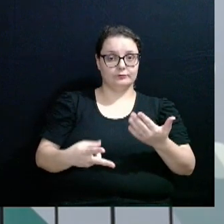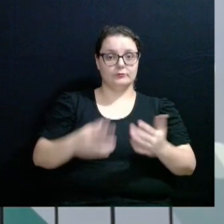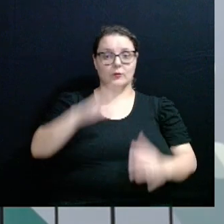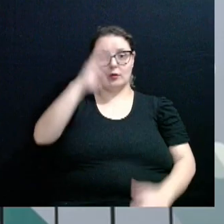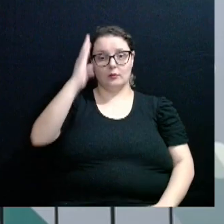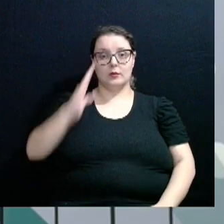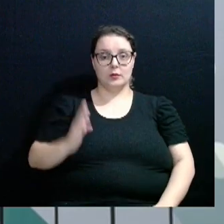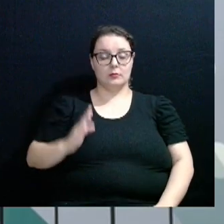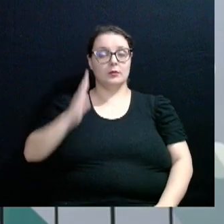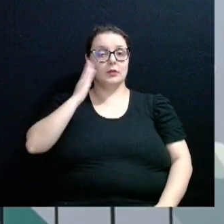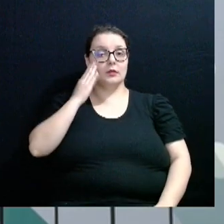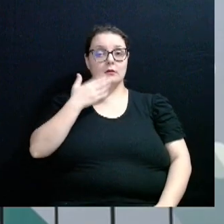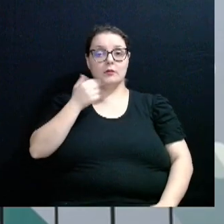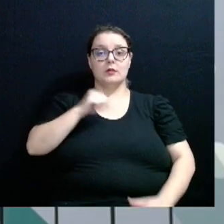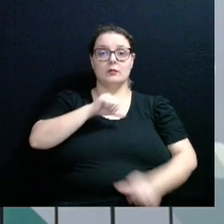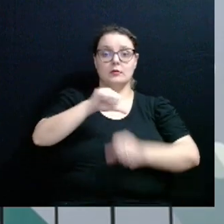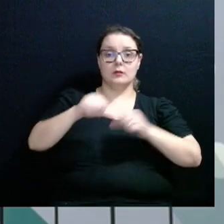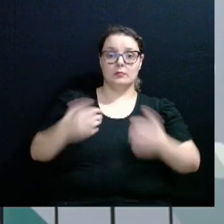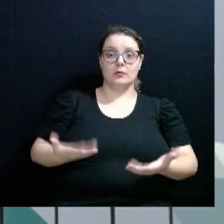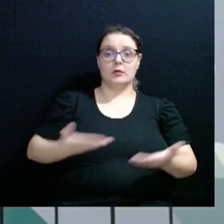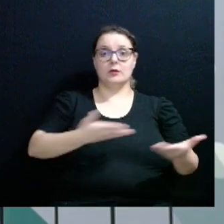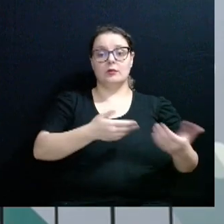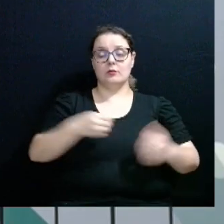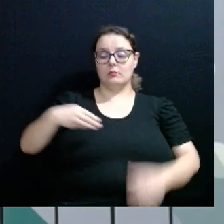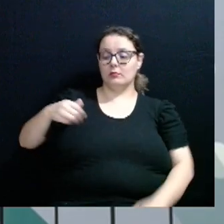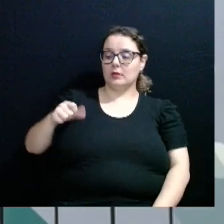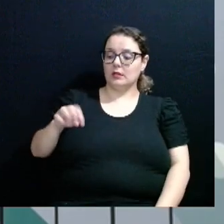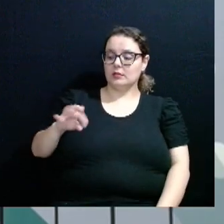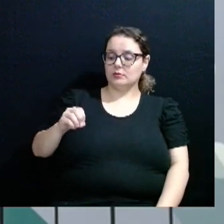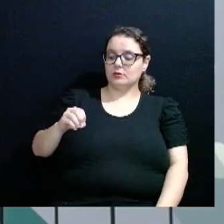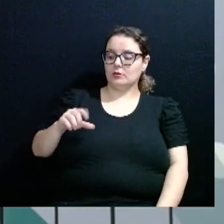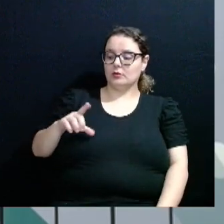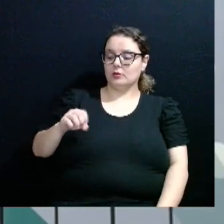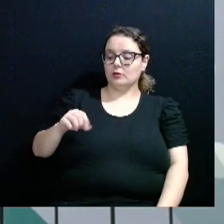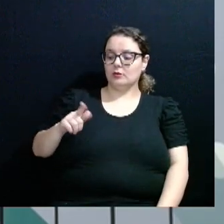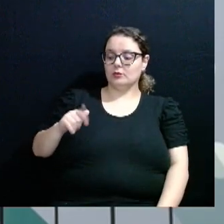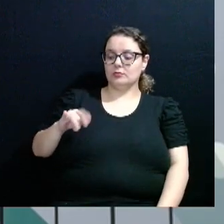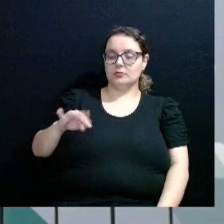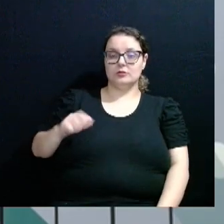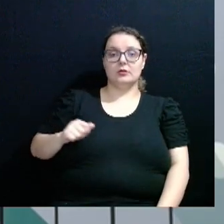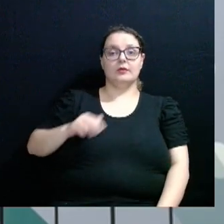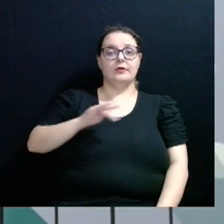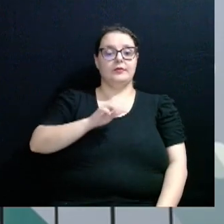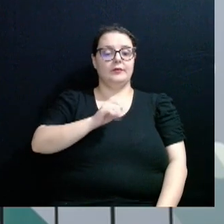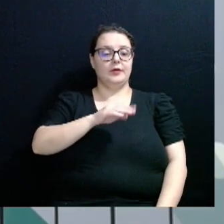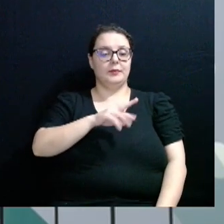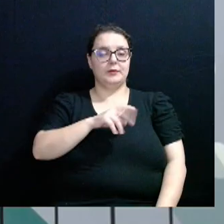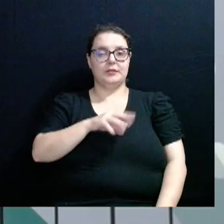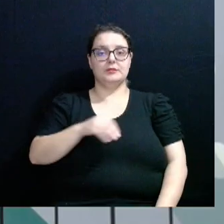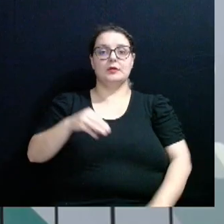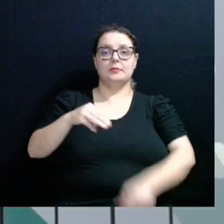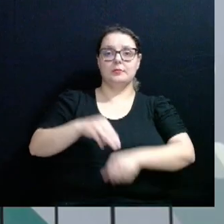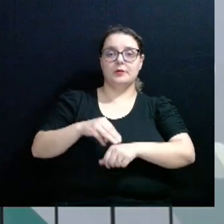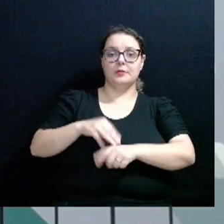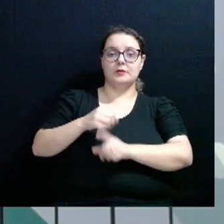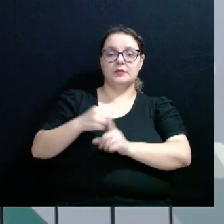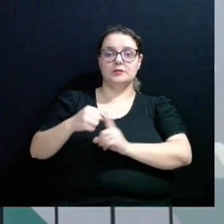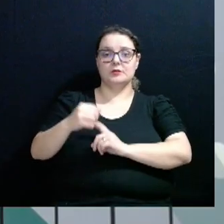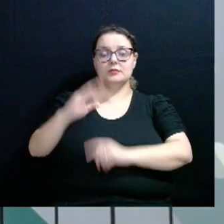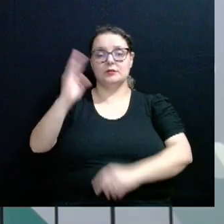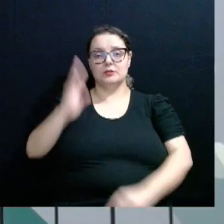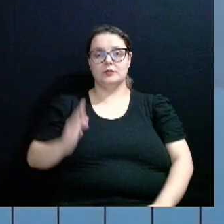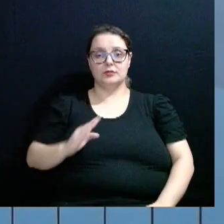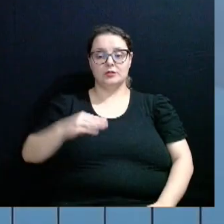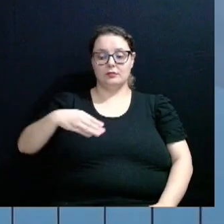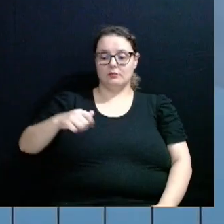nós convidamos o mastologista Fabrício Brenelli. Ele é membro da Sociedade Brasileira de Mastologia.